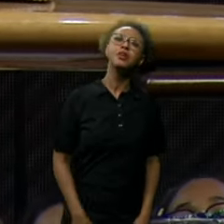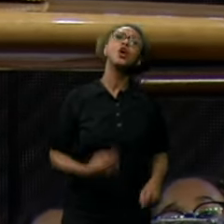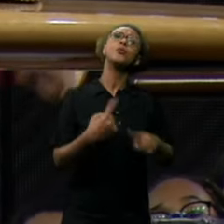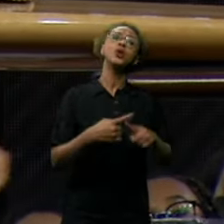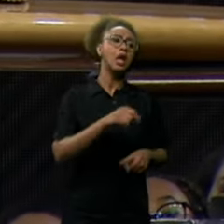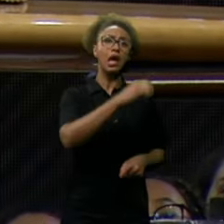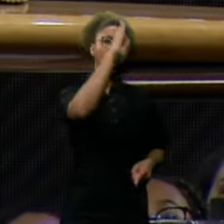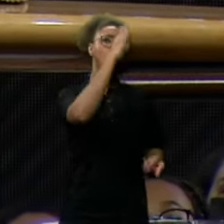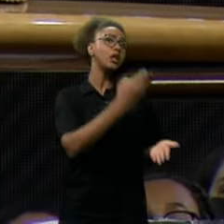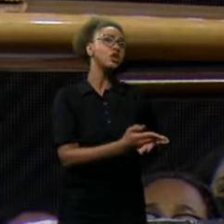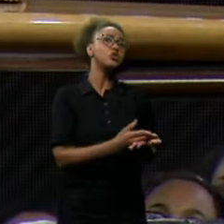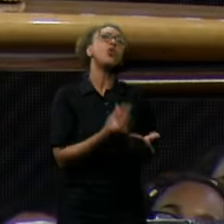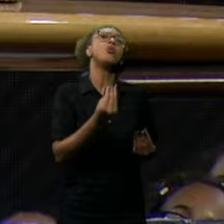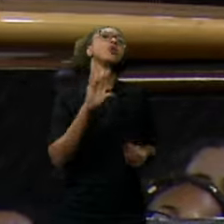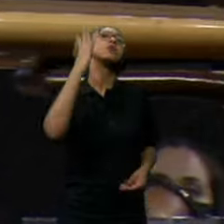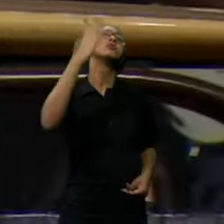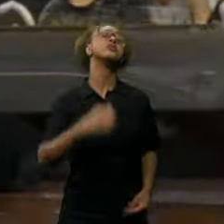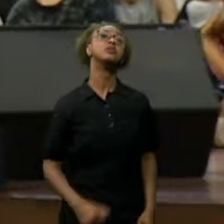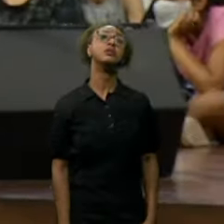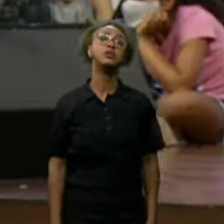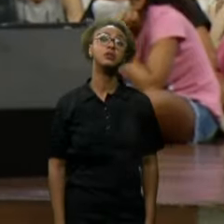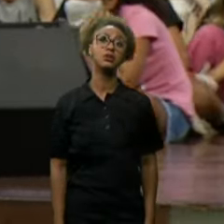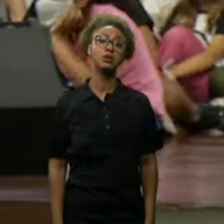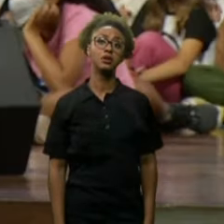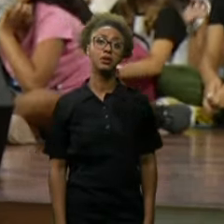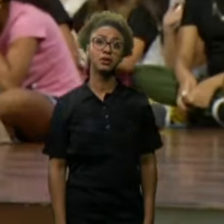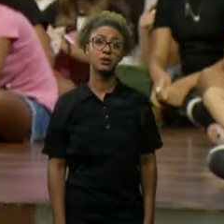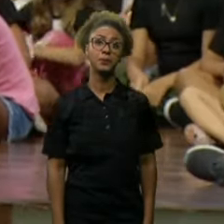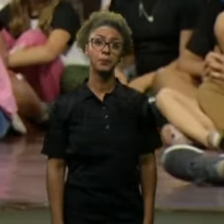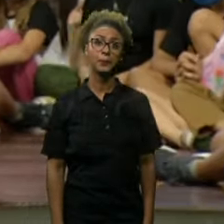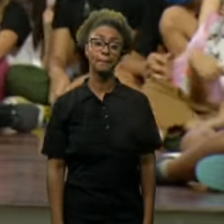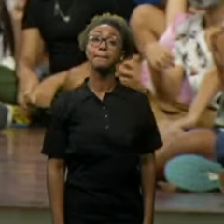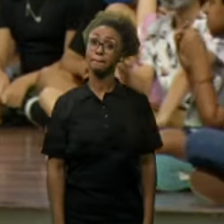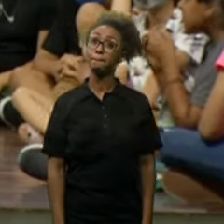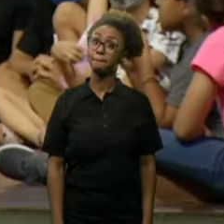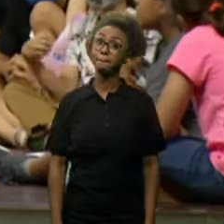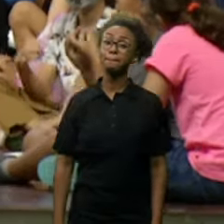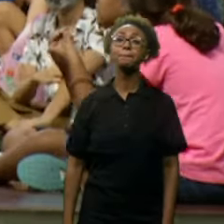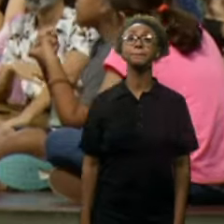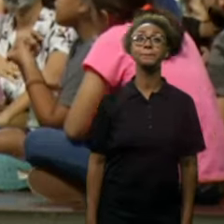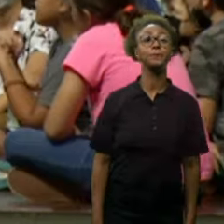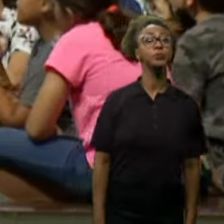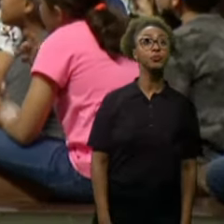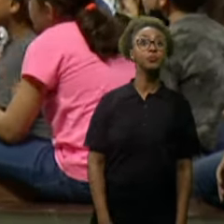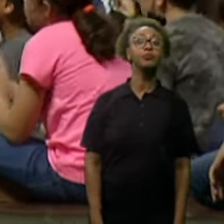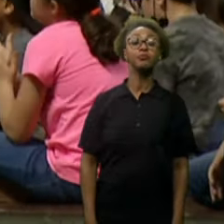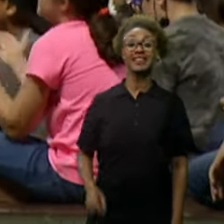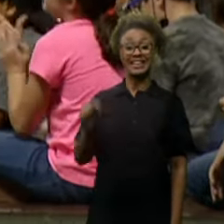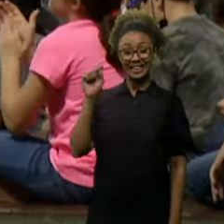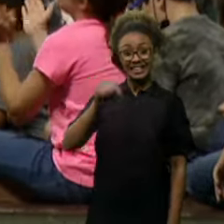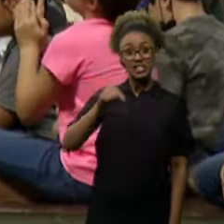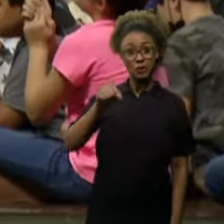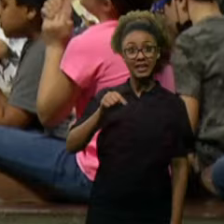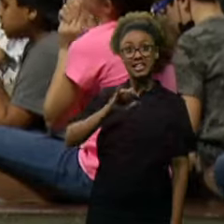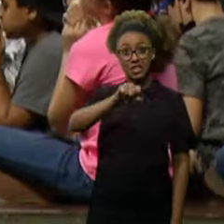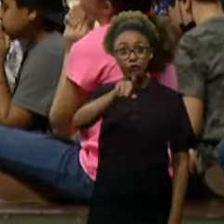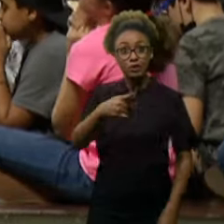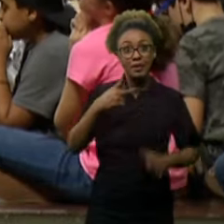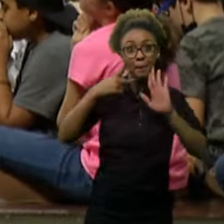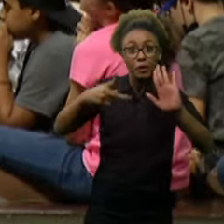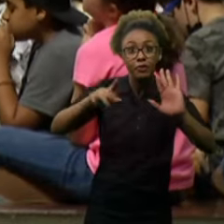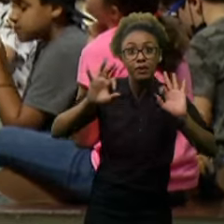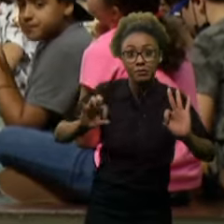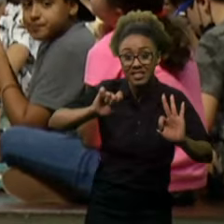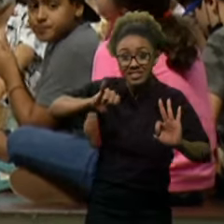cumpriu os ela não Crew é isso aqui isso aqui é uma palavra que faz quem é profeta segura